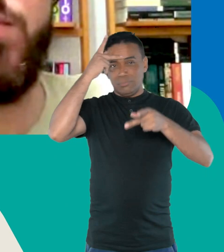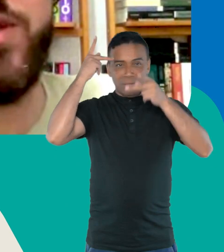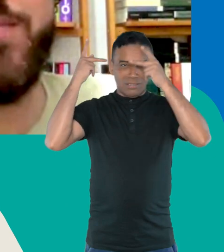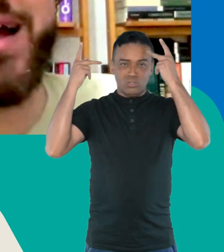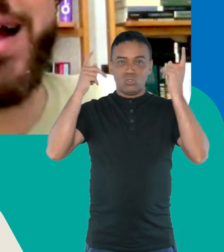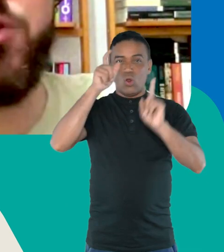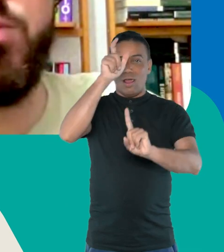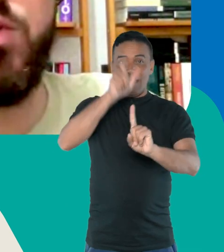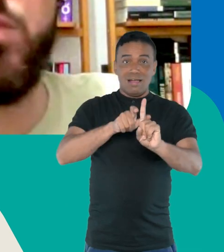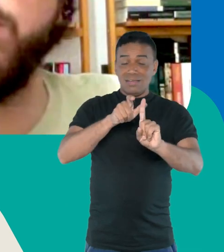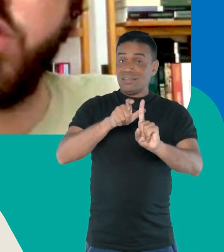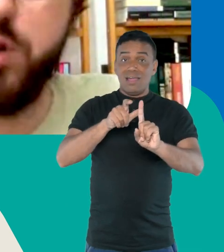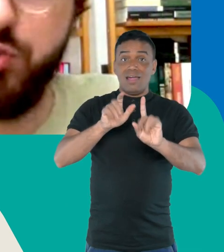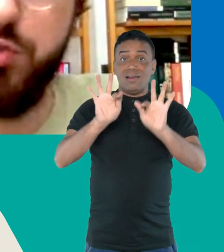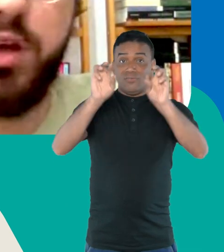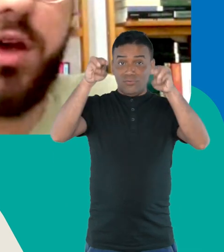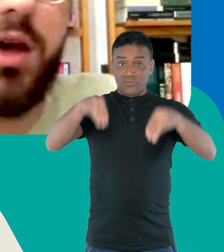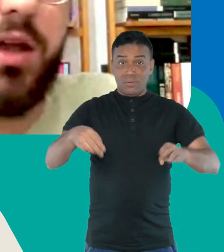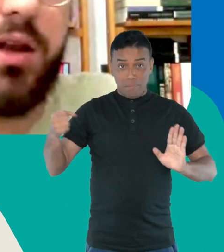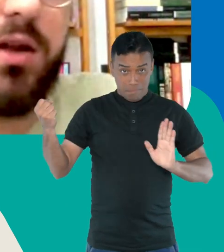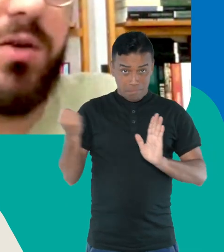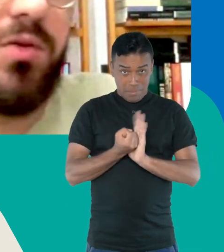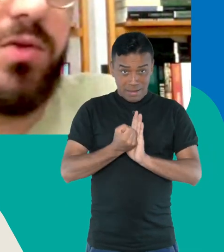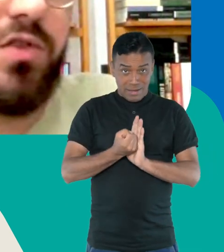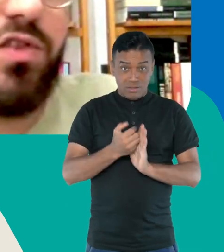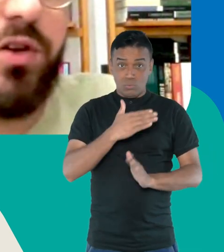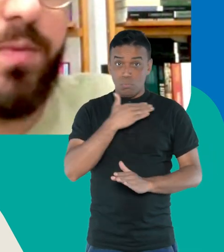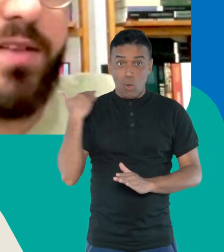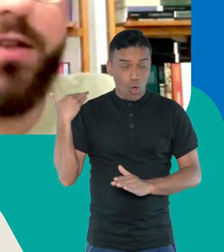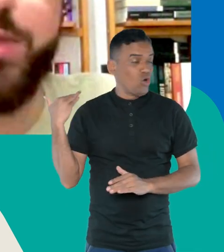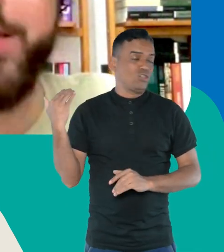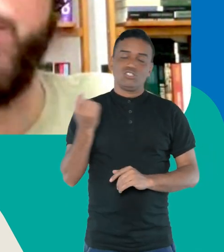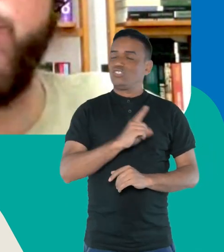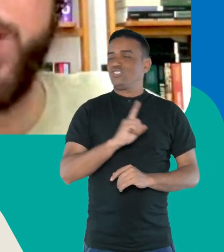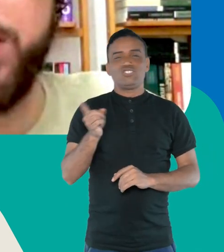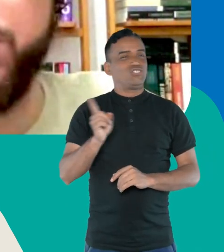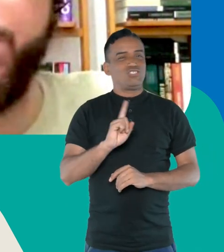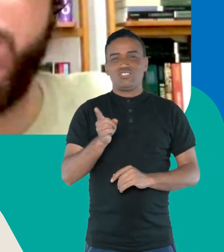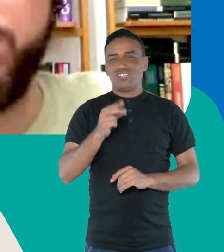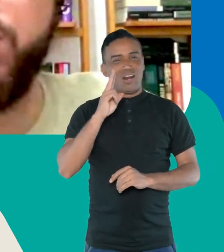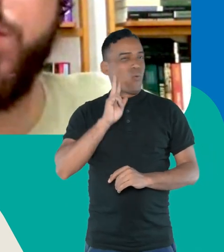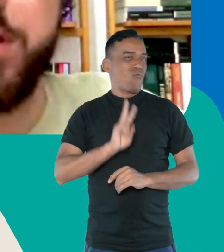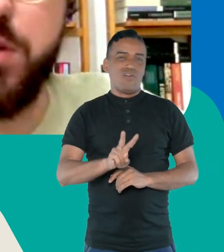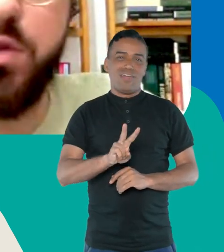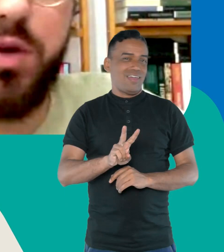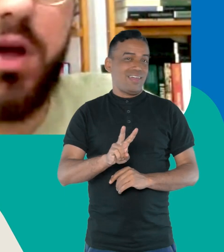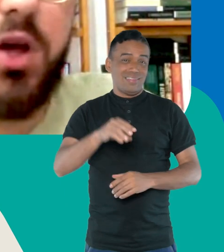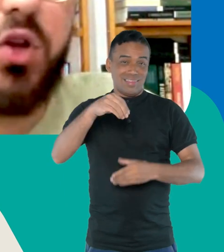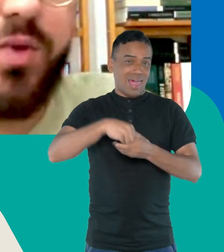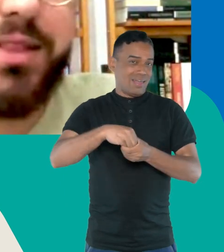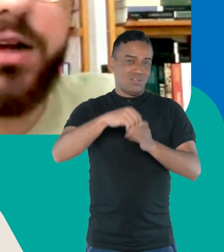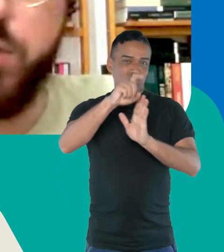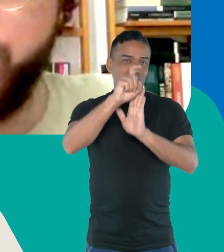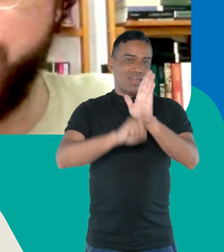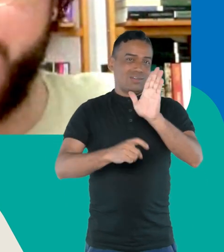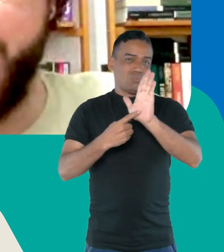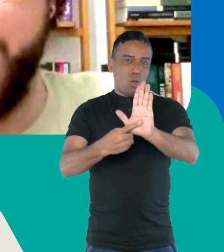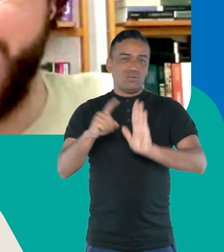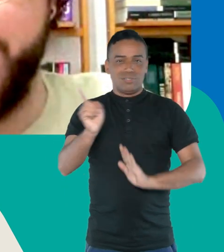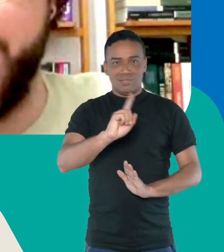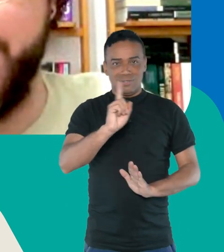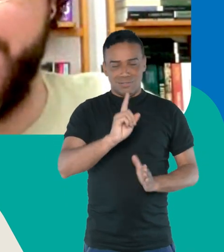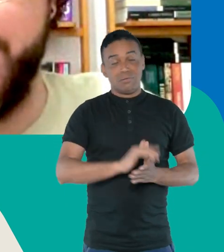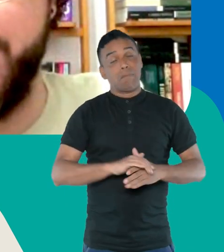não tem um fim marcado por sua morte. A gente não testemunha isso, pelo menos no texto. No